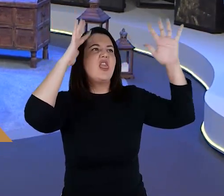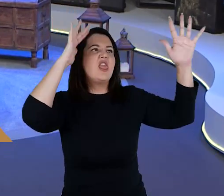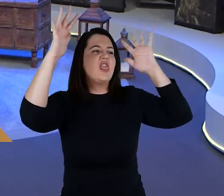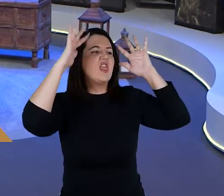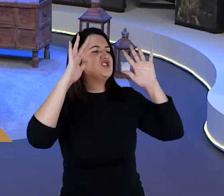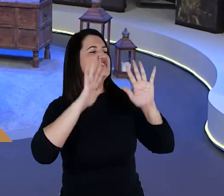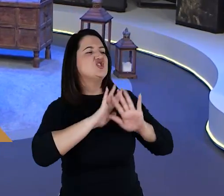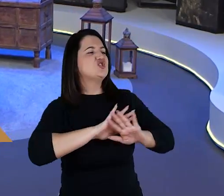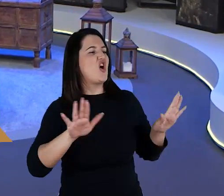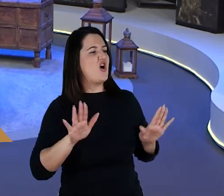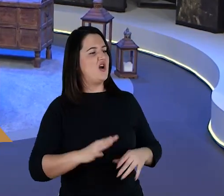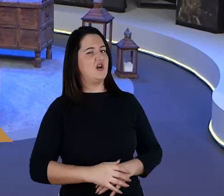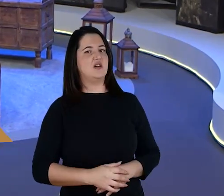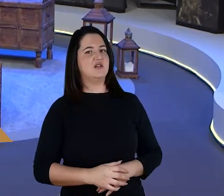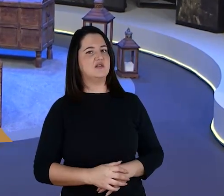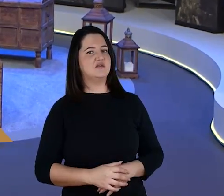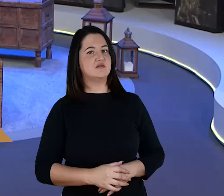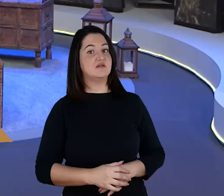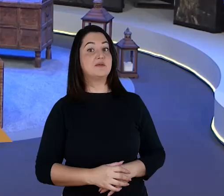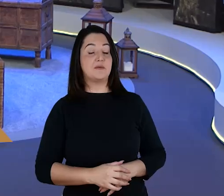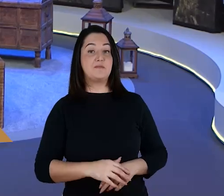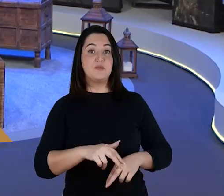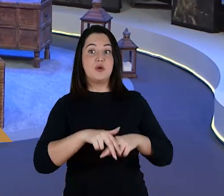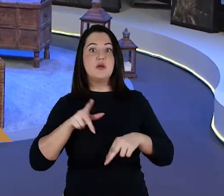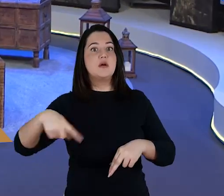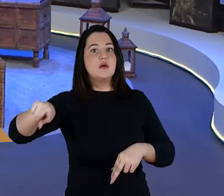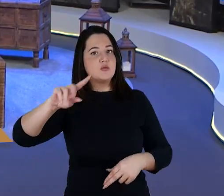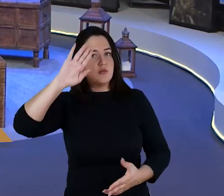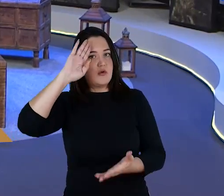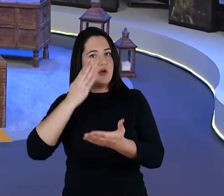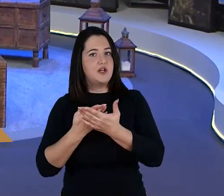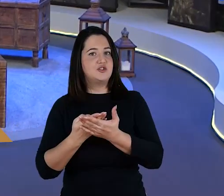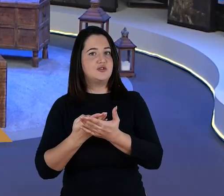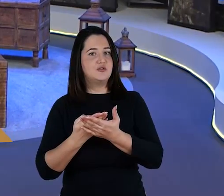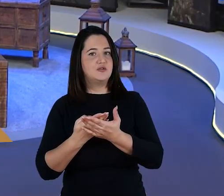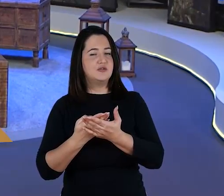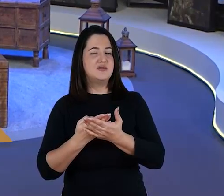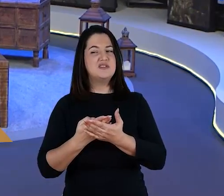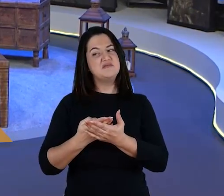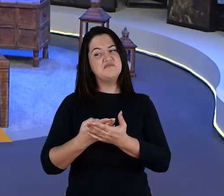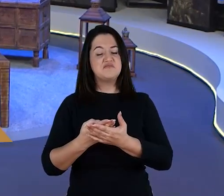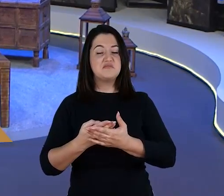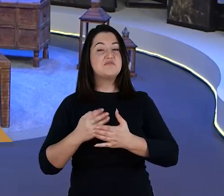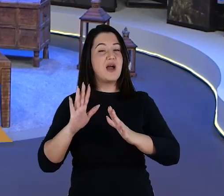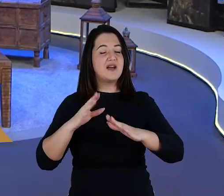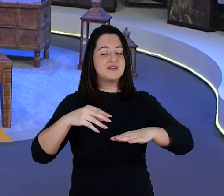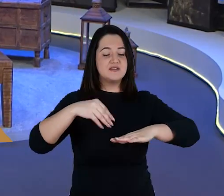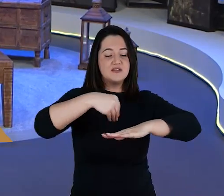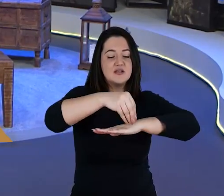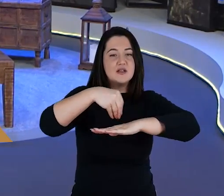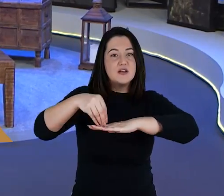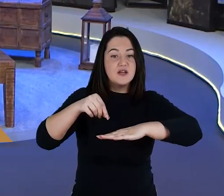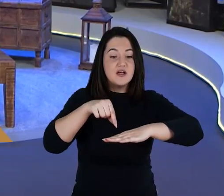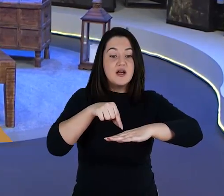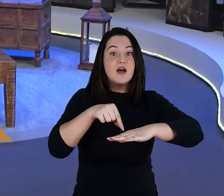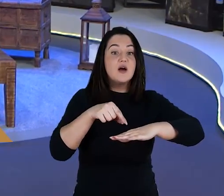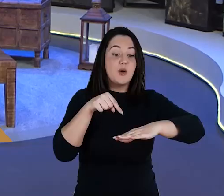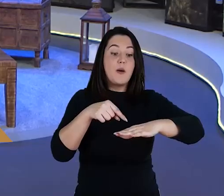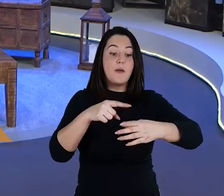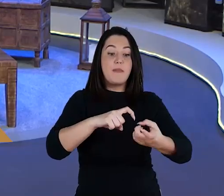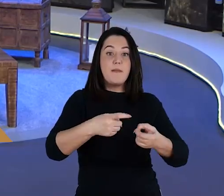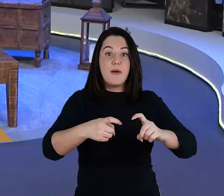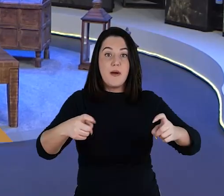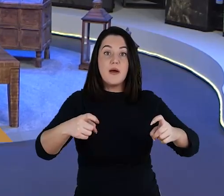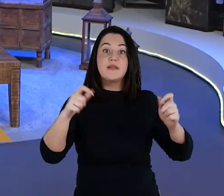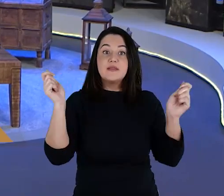fortemente acionada. E aquela descoberta arqueológica poderia, por um lado, mostrar a realidade